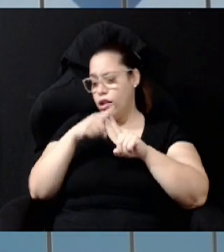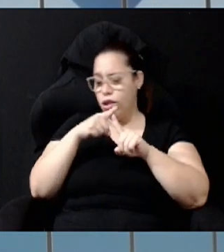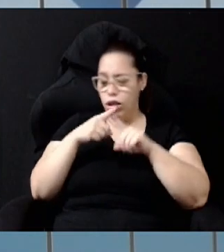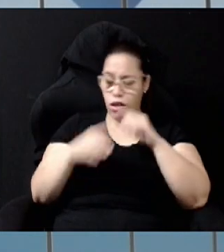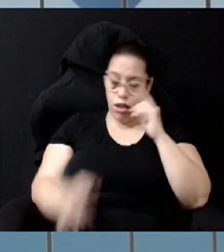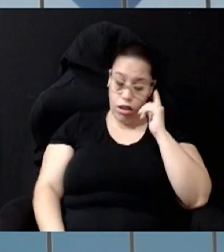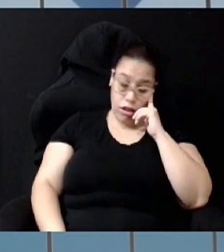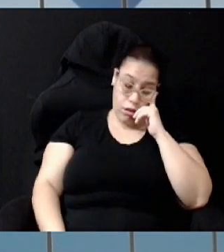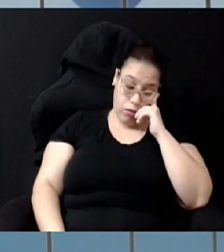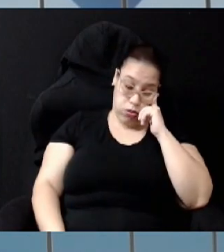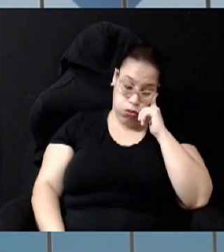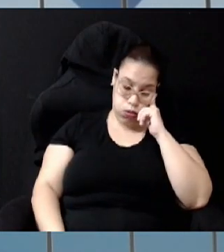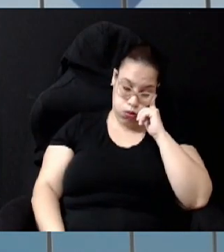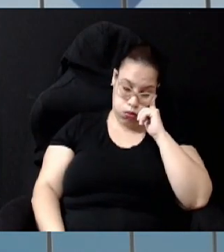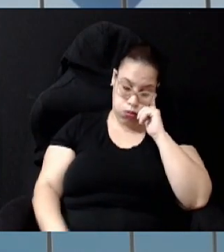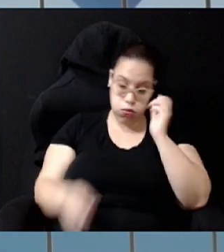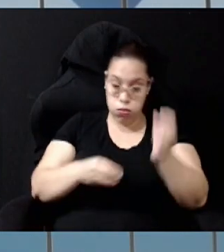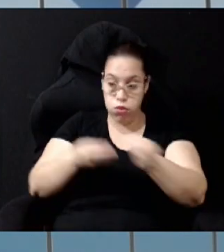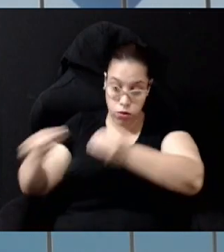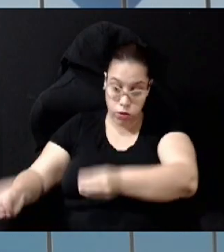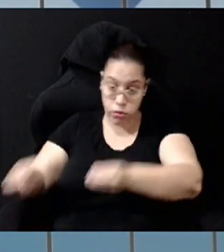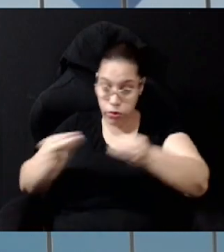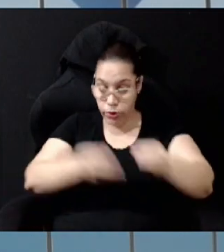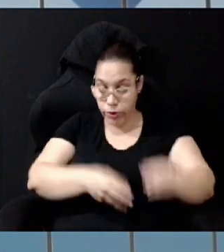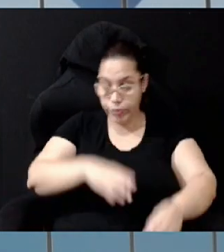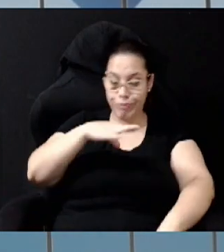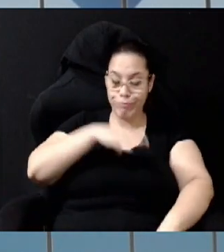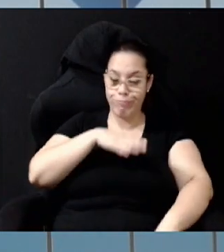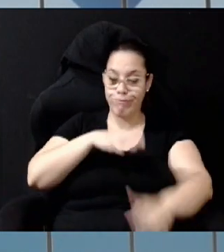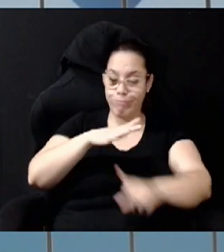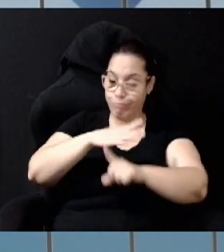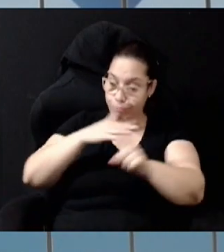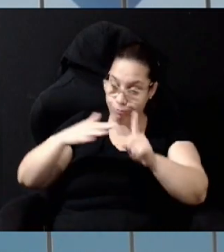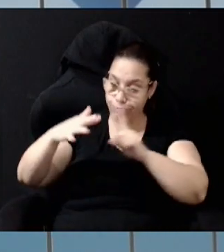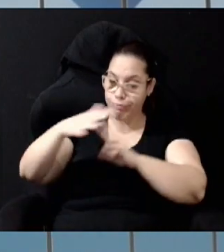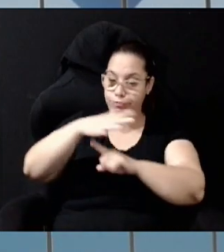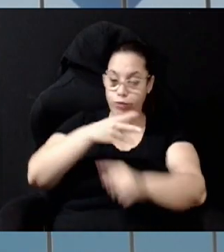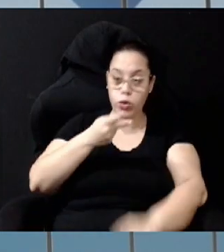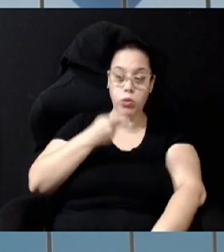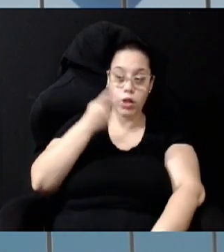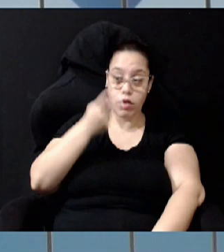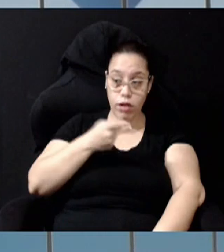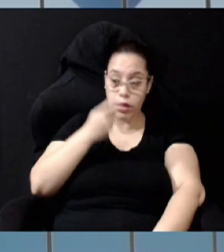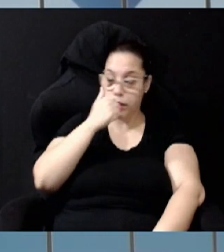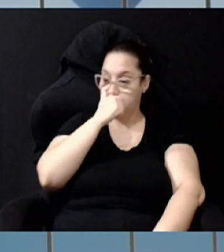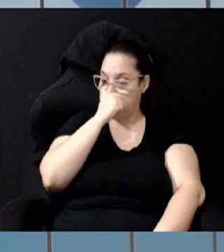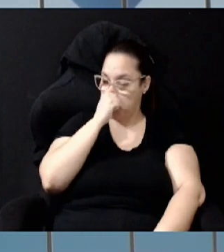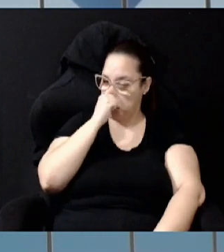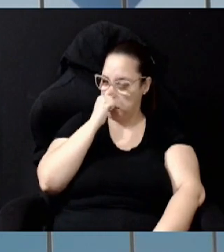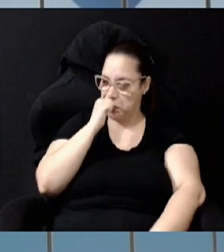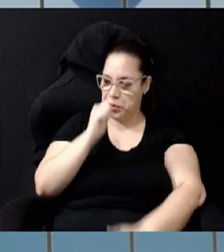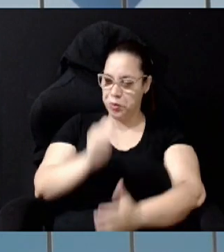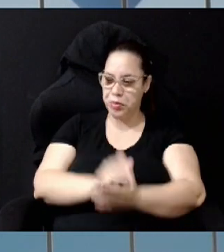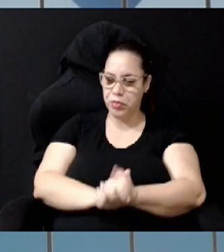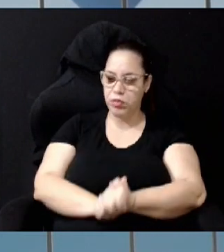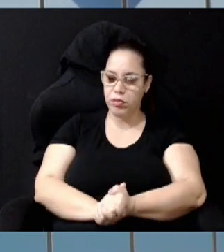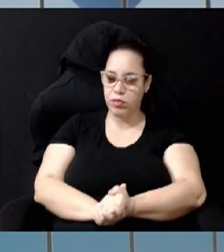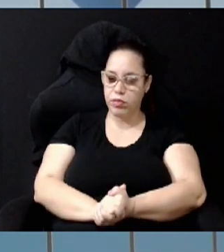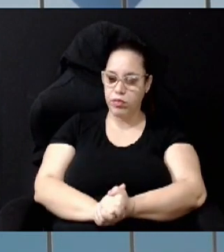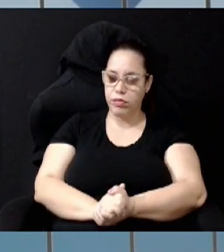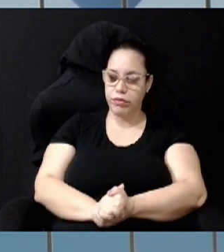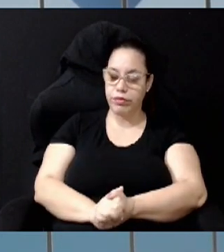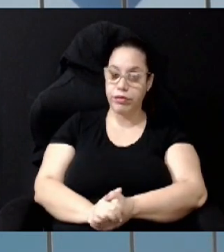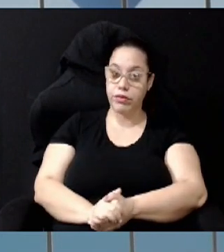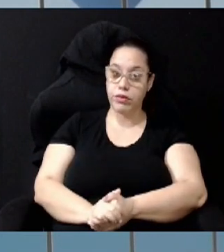isso para a cidade. E a questão ambiental, como vocês comentaram, né? Eu acho que a questão ambiental, ela é transversal a todas